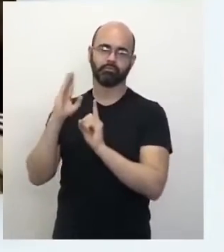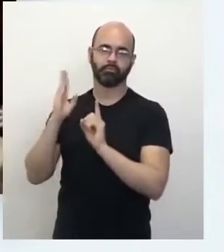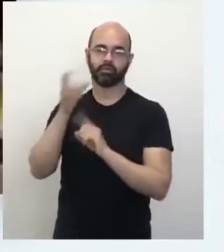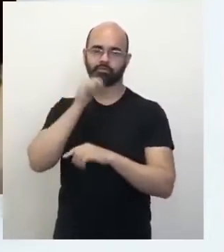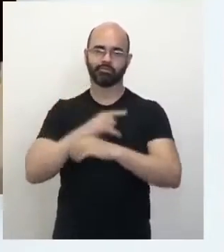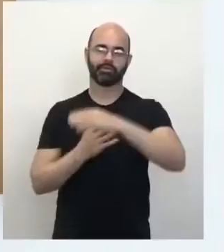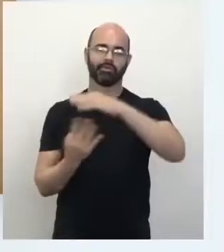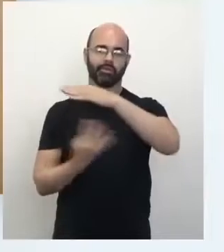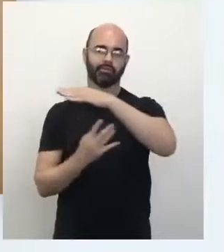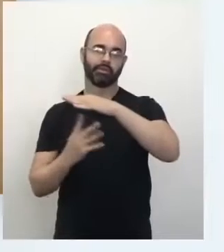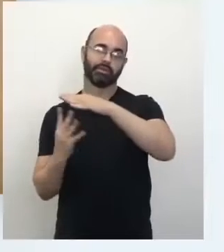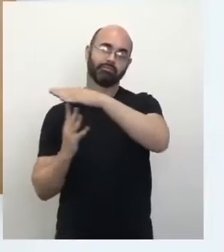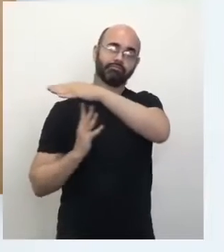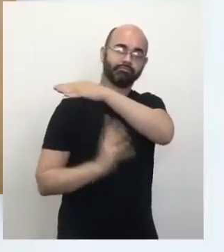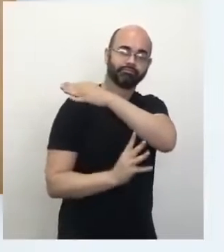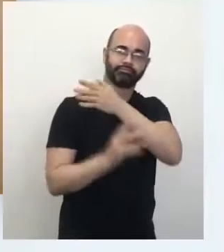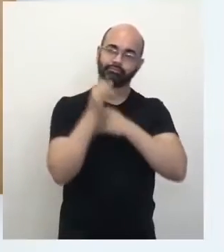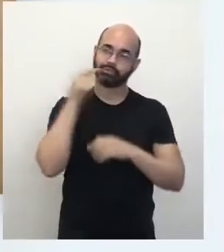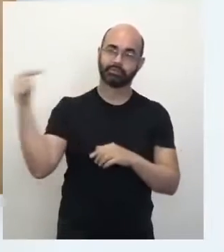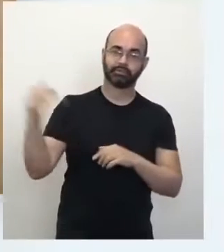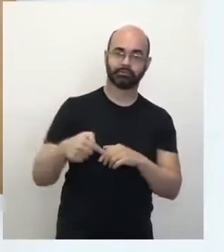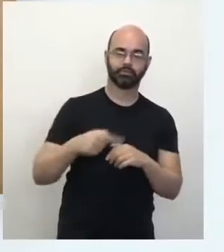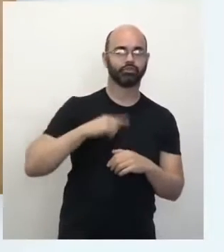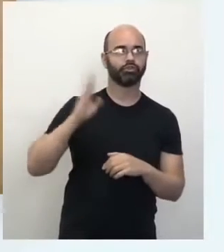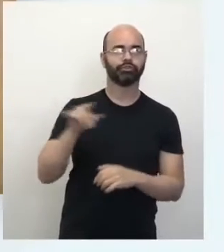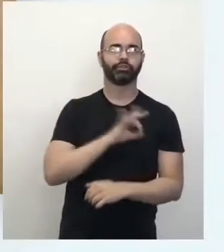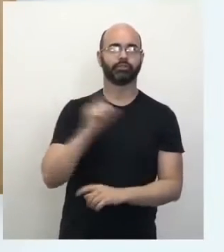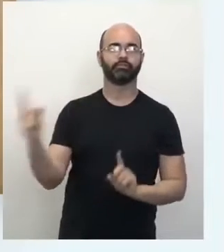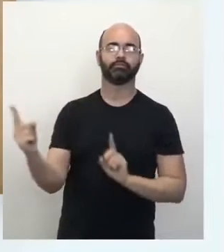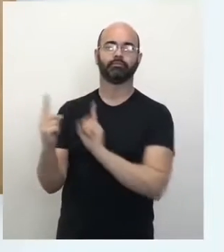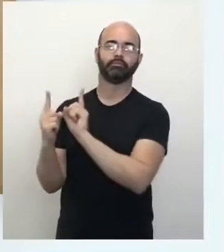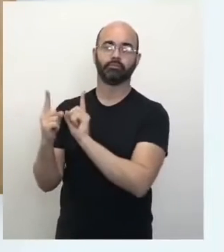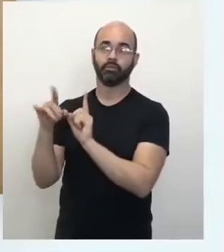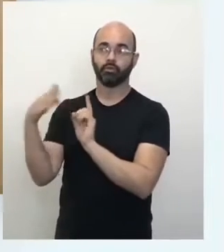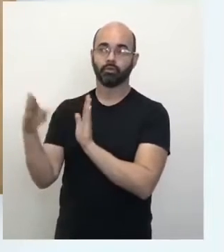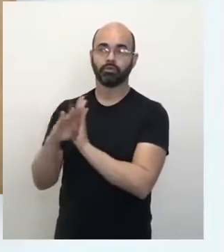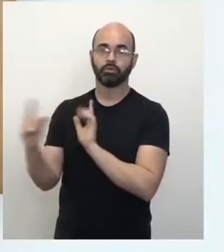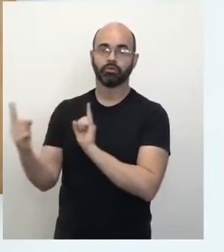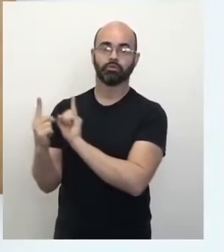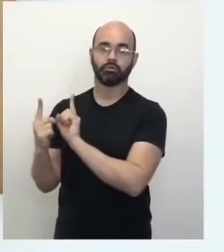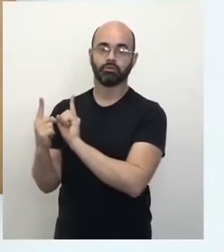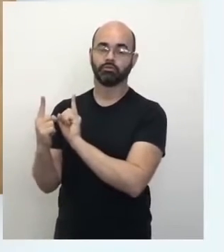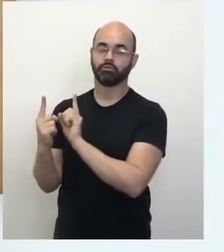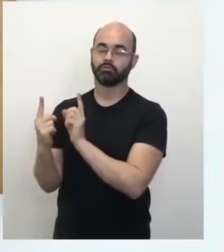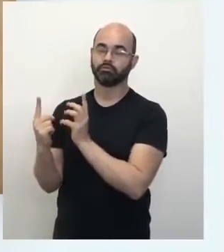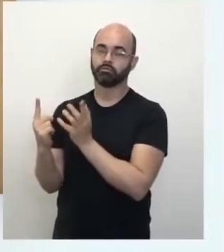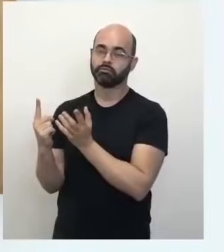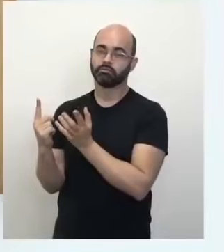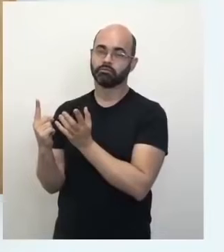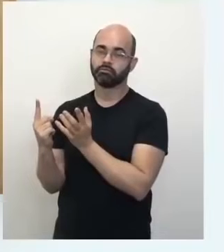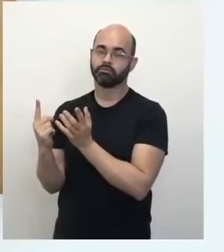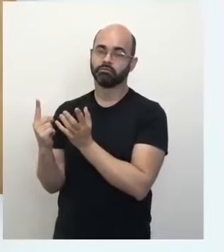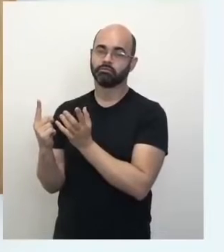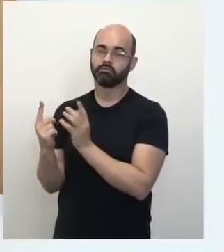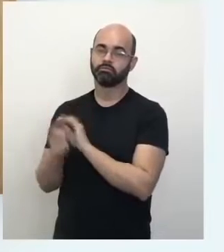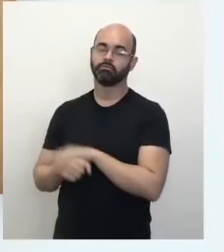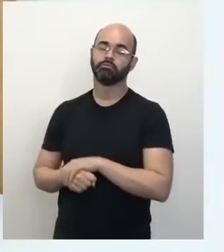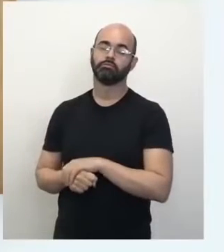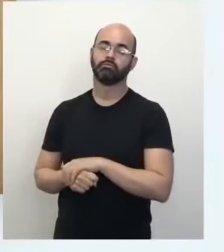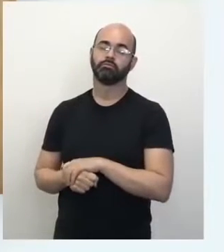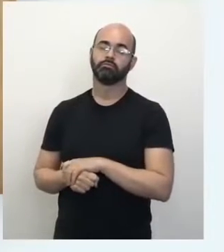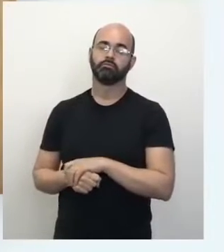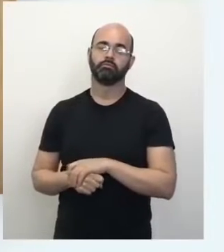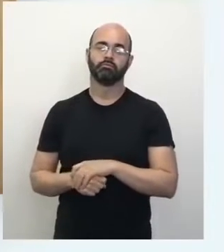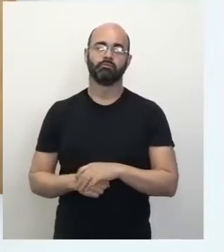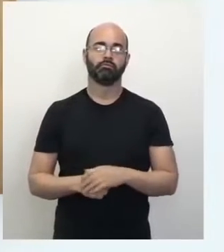questão de polícia. Ele é imediatamente abordado pelo policial na sua chegada. E essa questão é